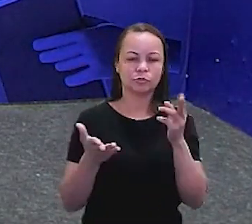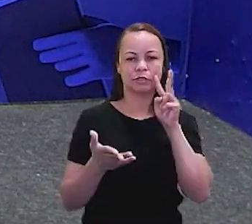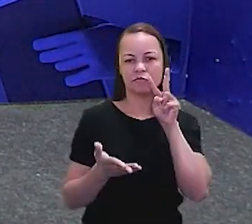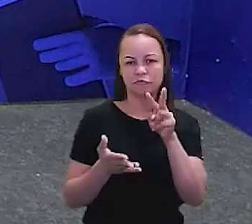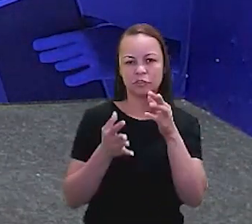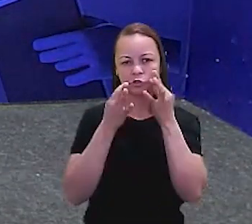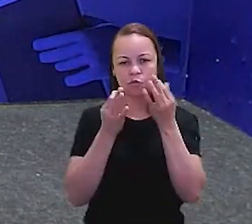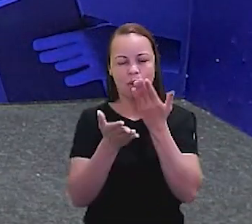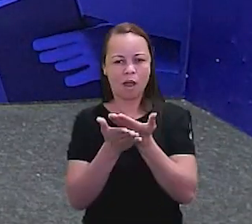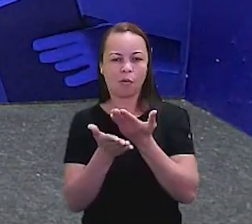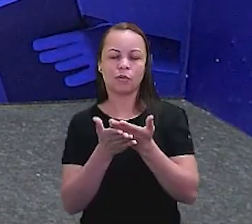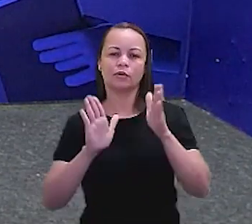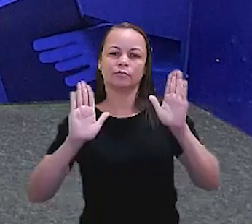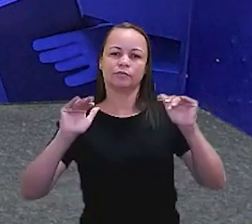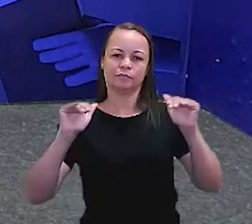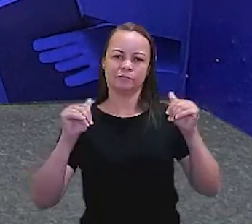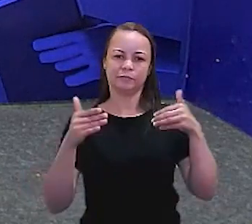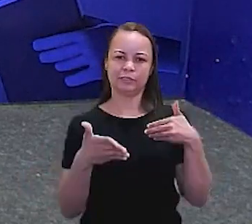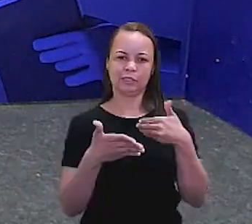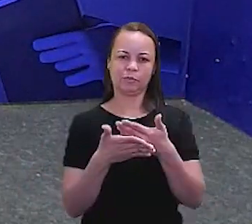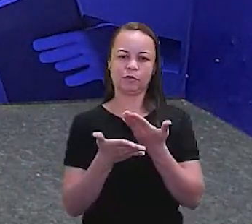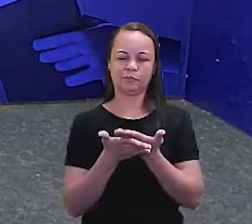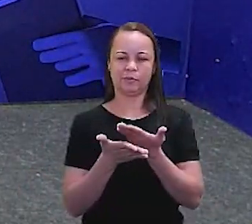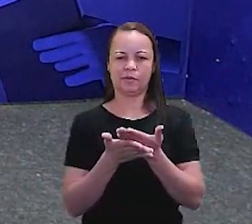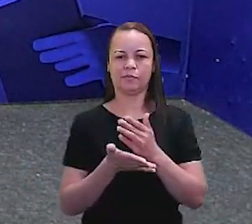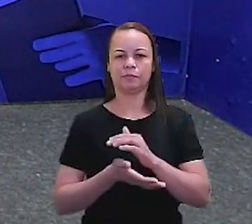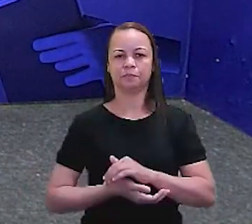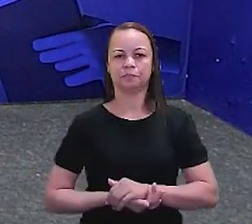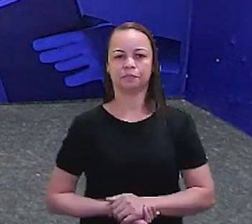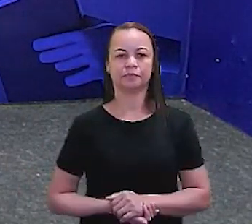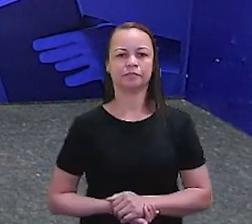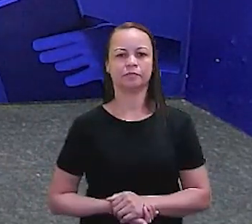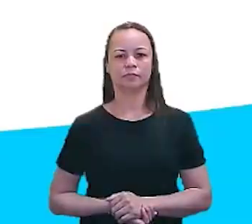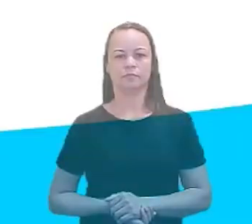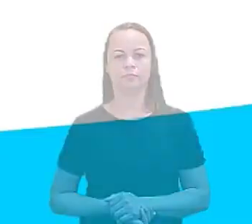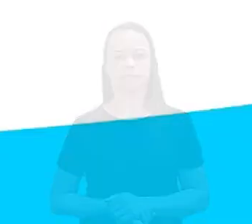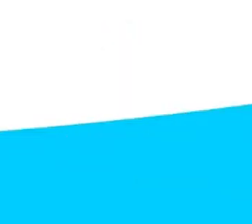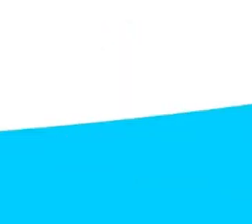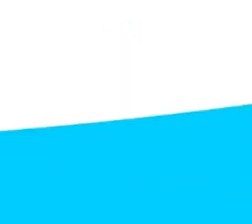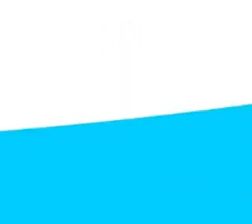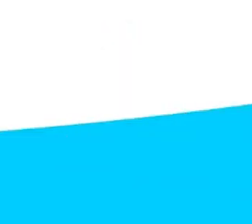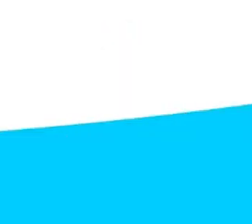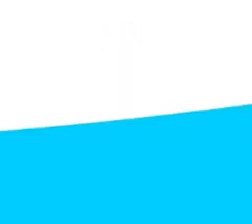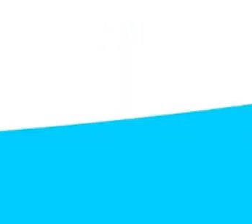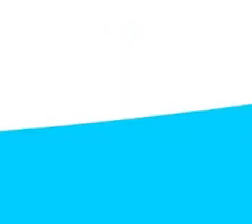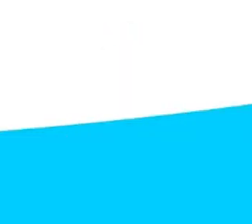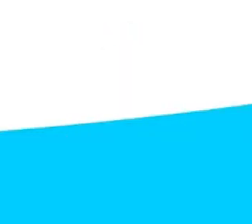aula. Tchau, tchau para todos. Até a próxima.